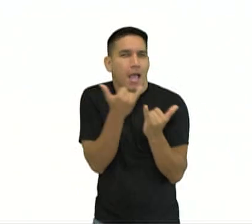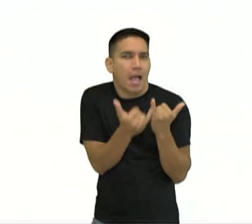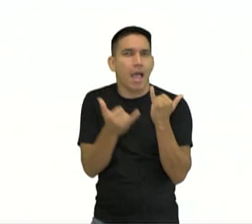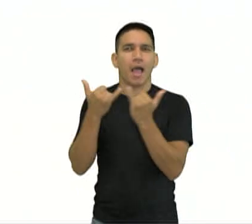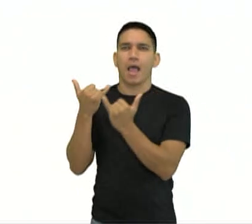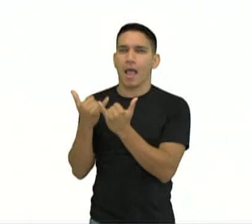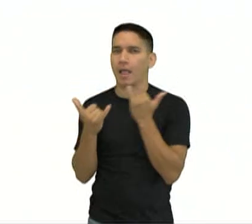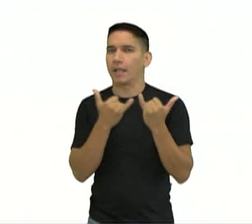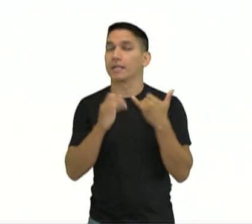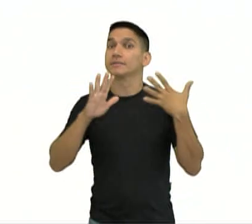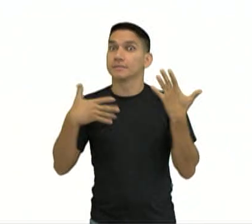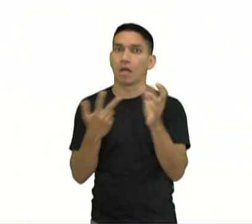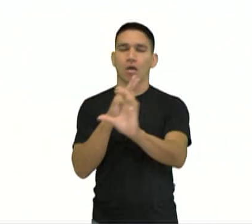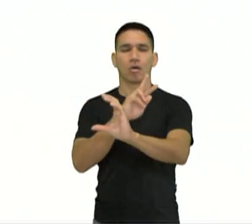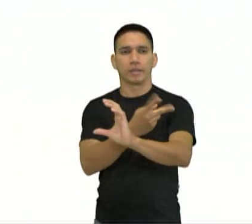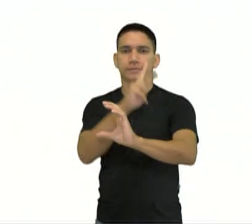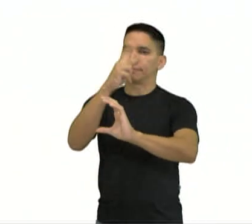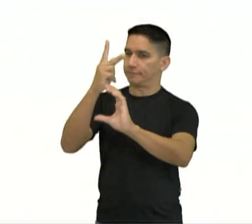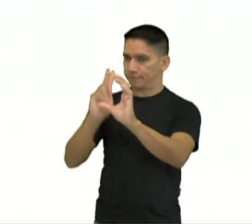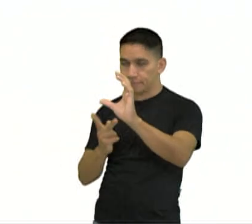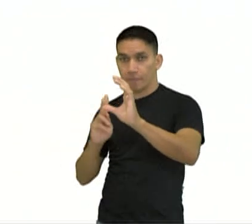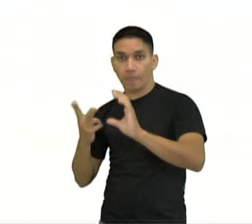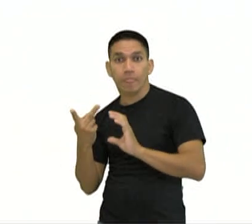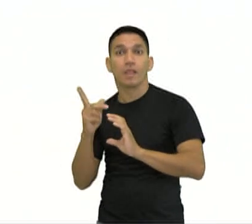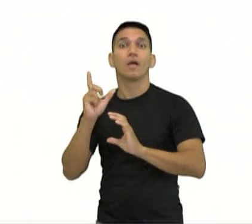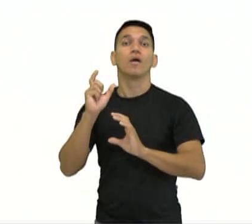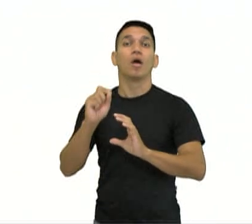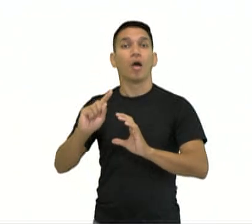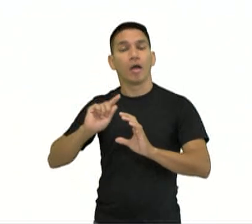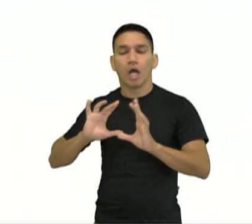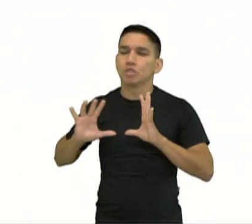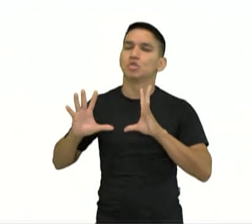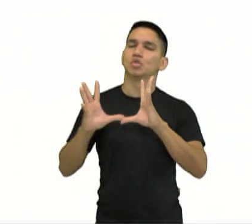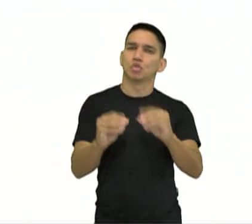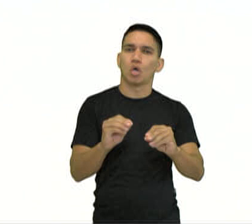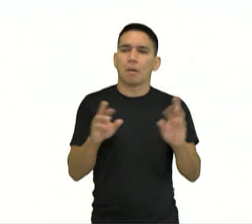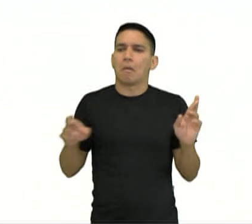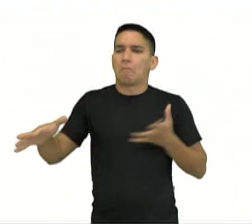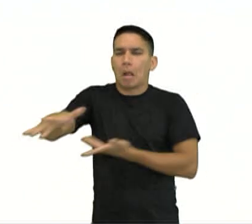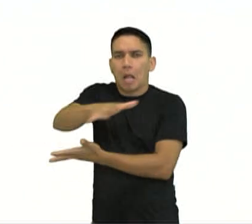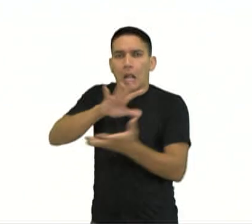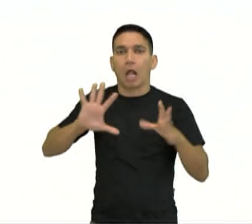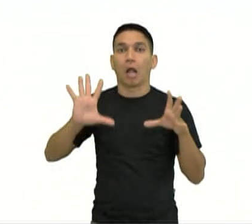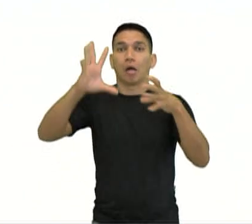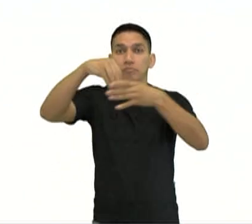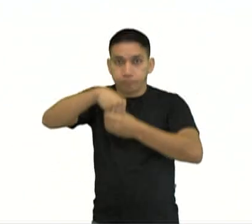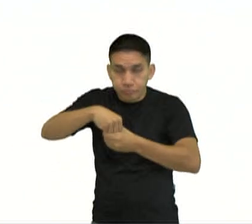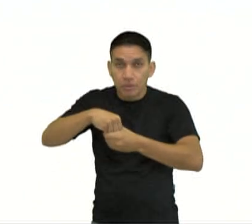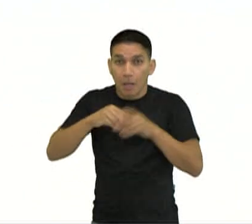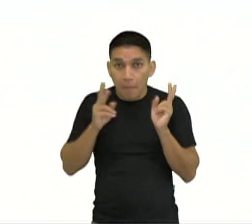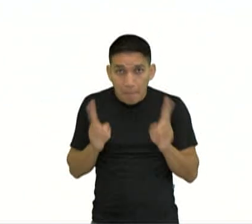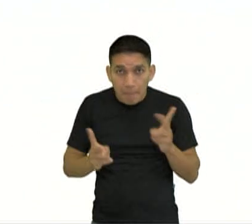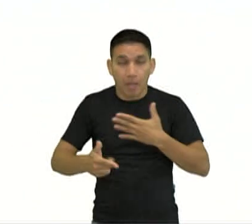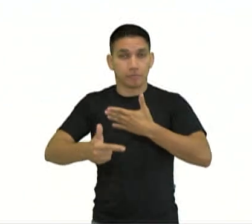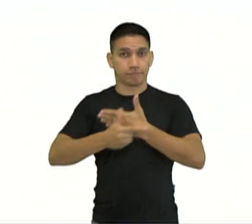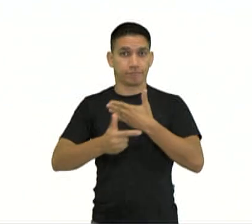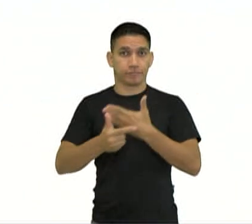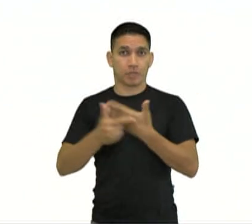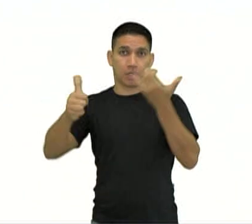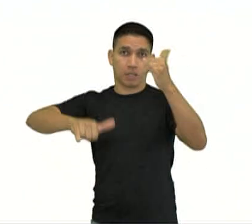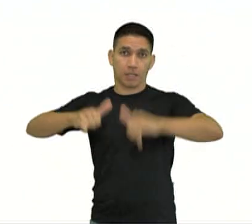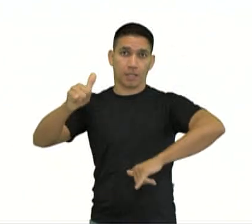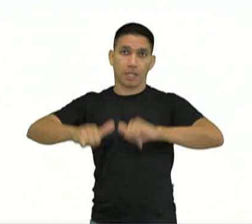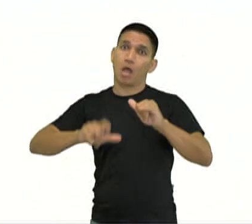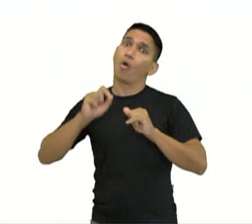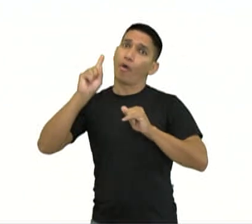Então, os hidrocarbonetos, eles estão reunidos numa única função química, que é a função